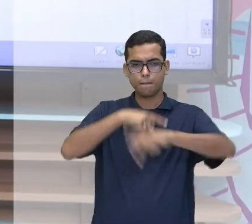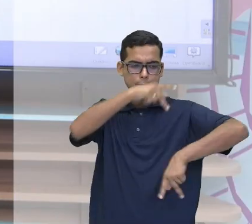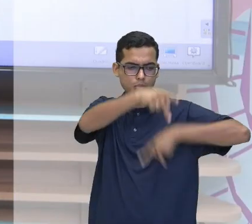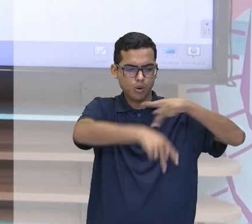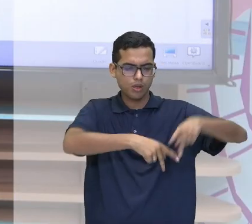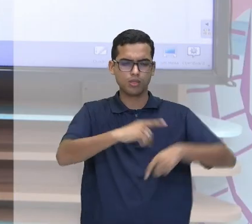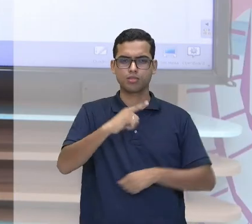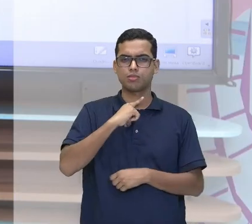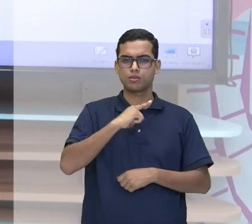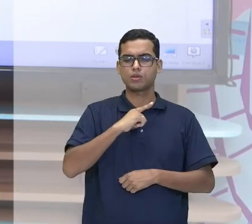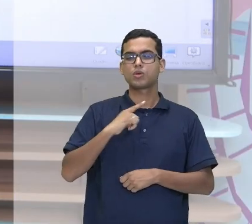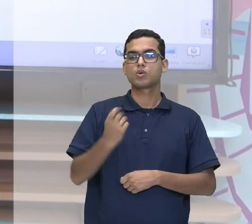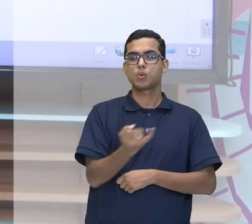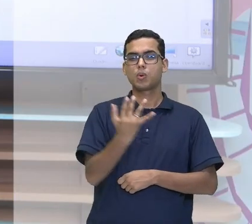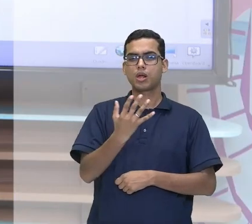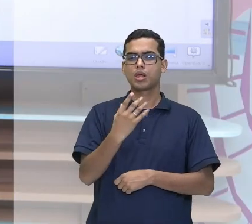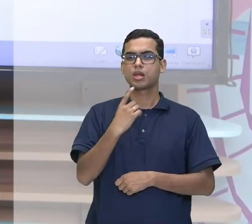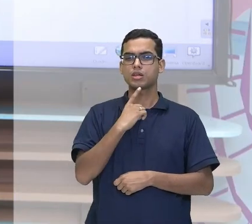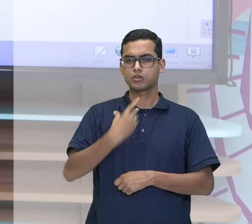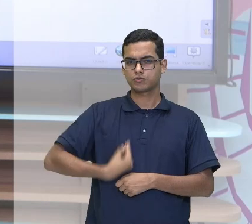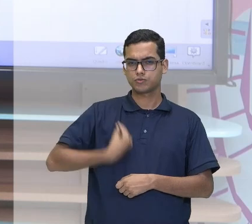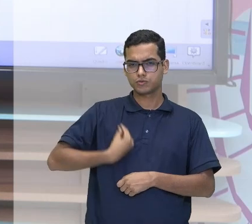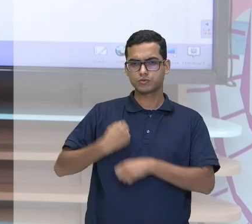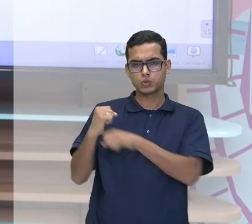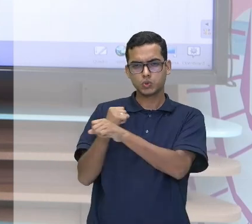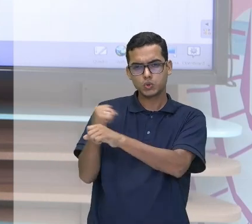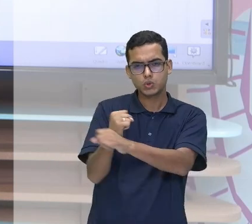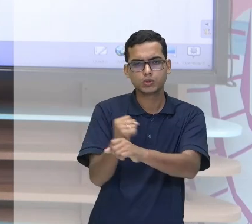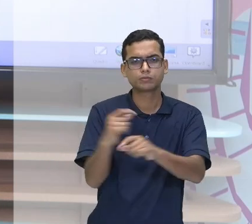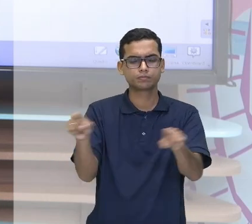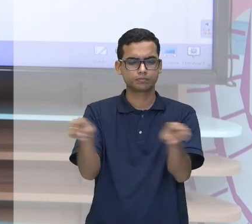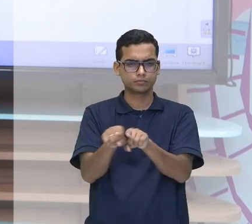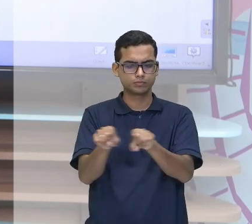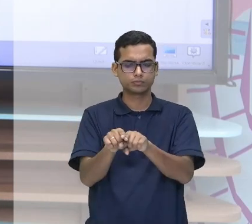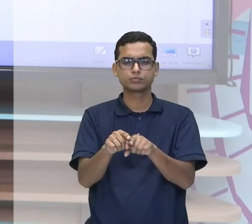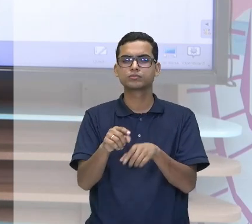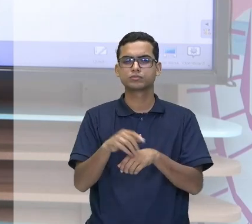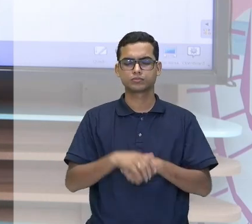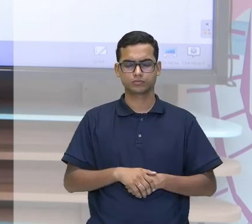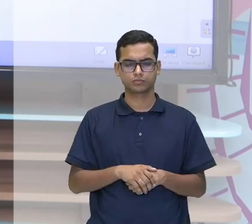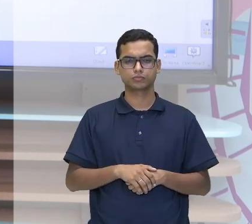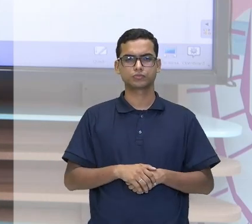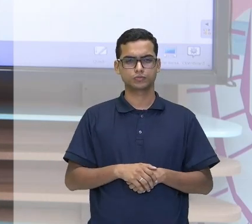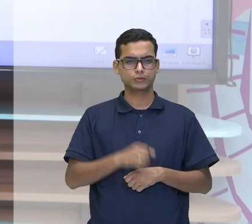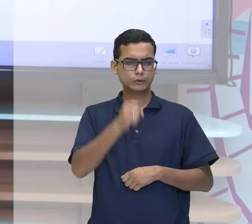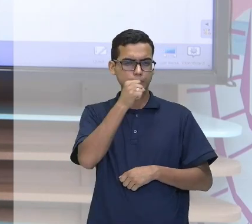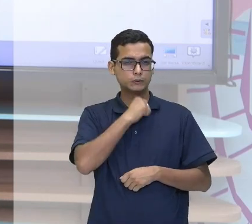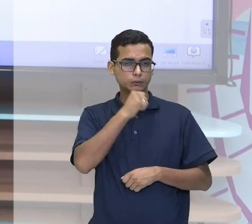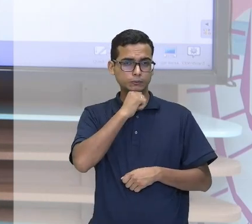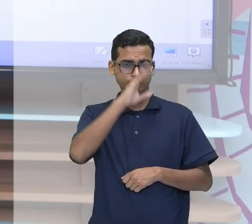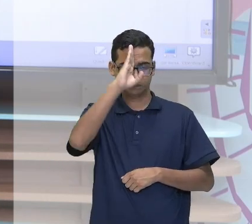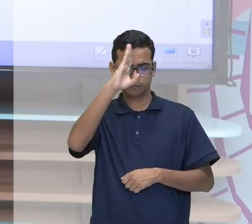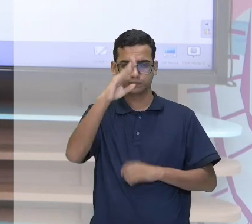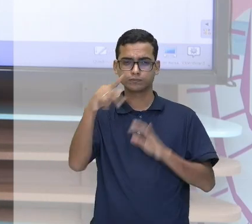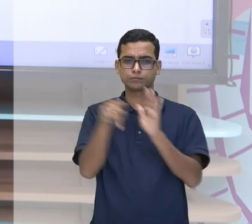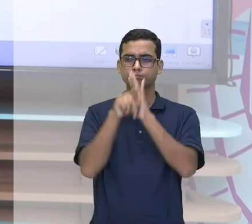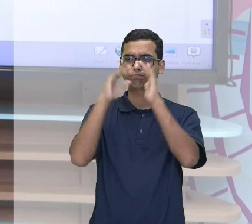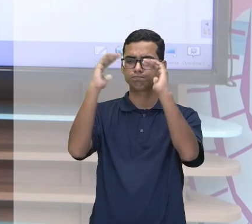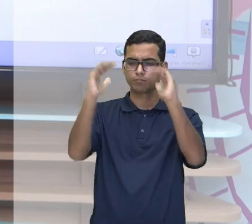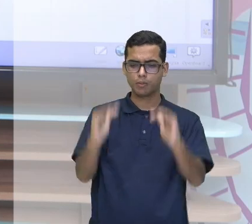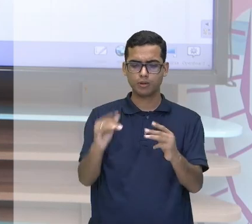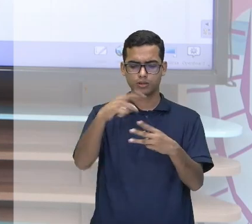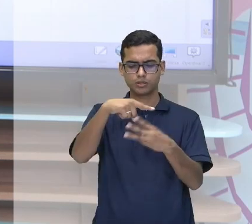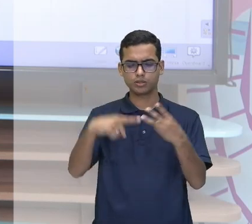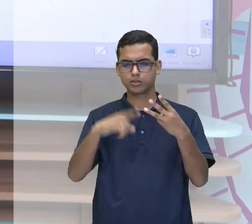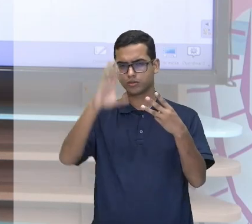também a longevidade, né? Ali os idosos. Então, eu vou analisar essas 3 etapas na minha pirâmide etária,